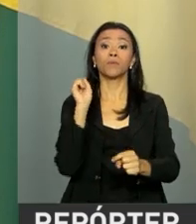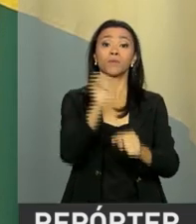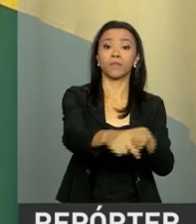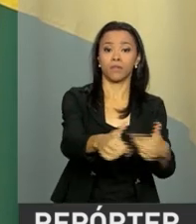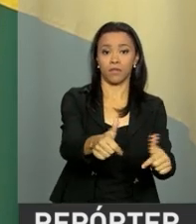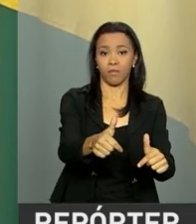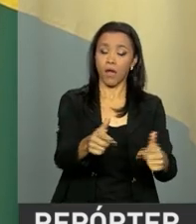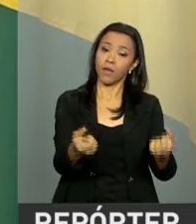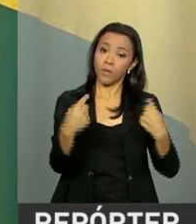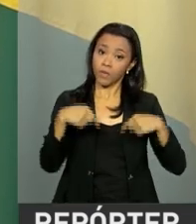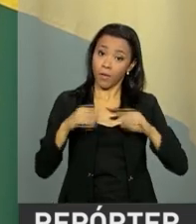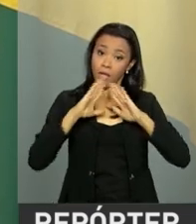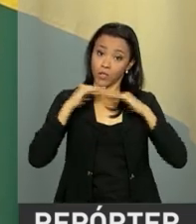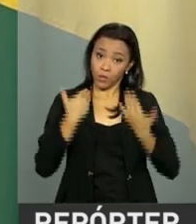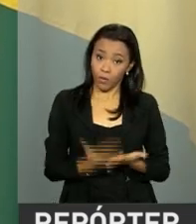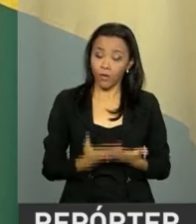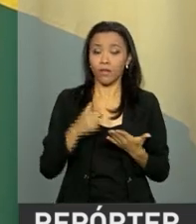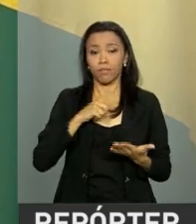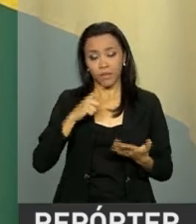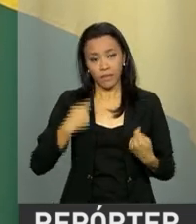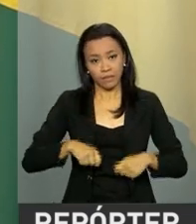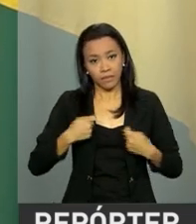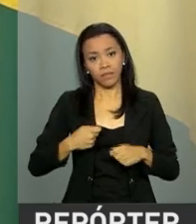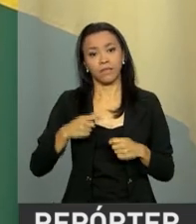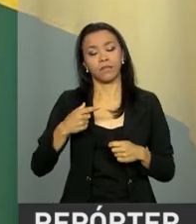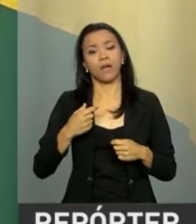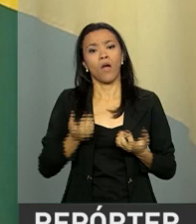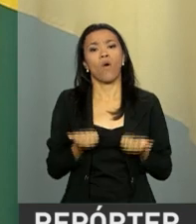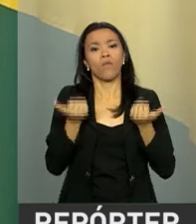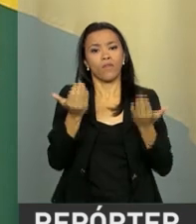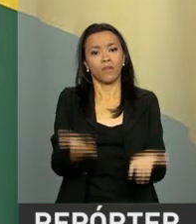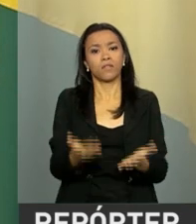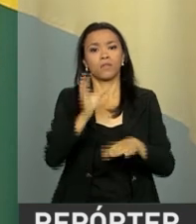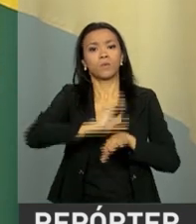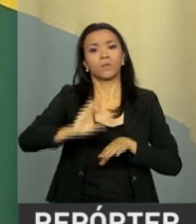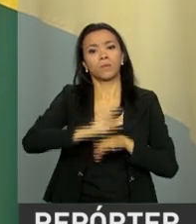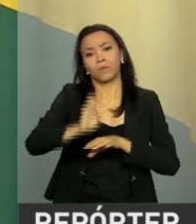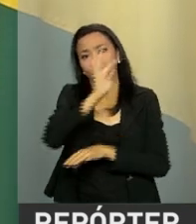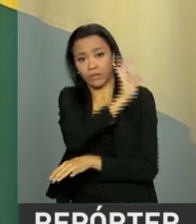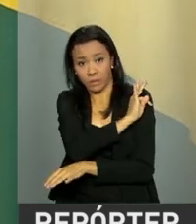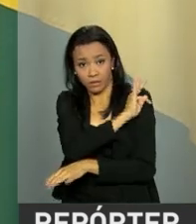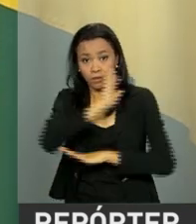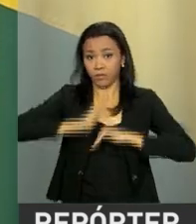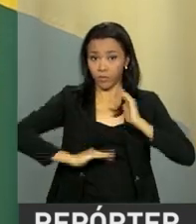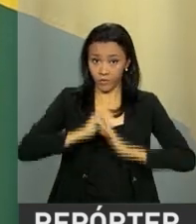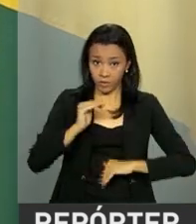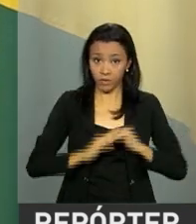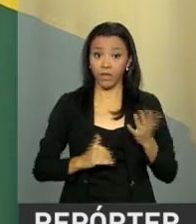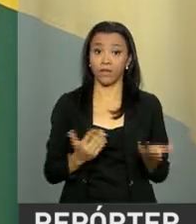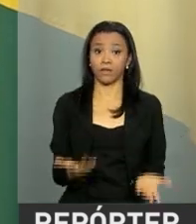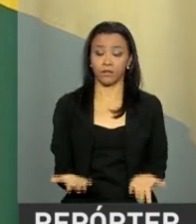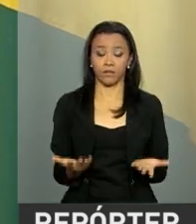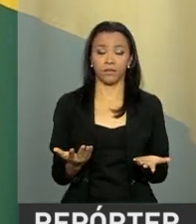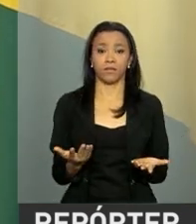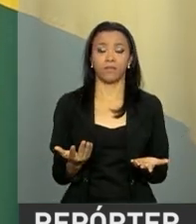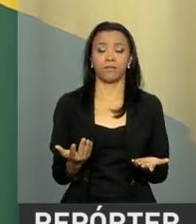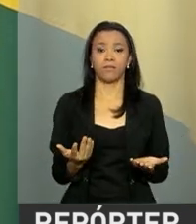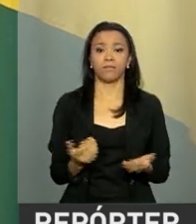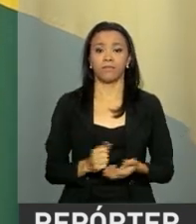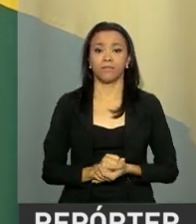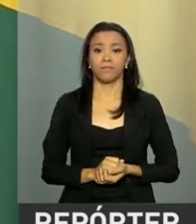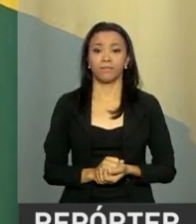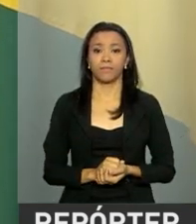disponibilizar uma opção de Formação técnica e profissionalizante que também se